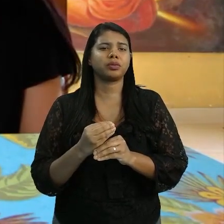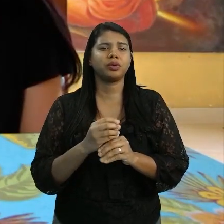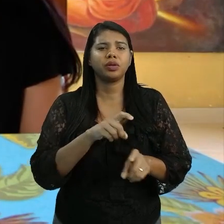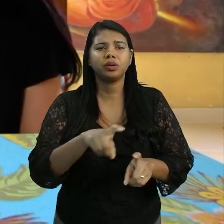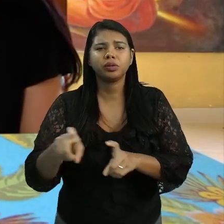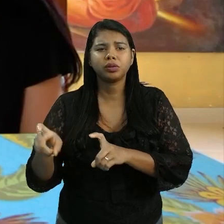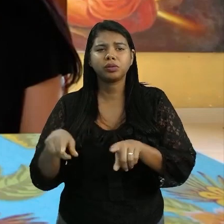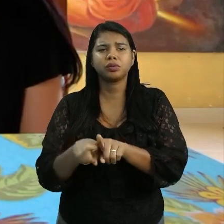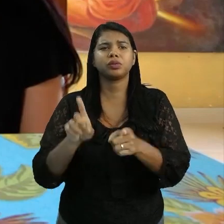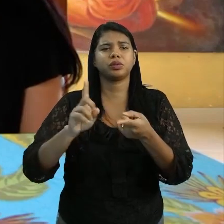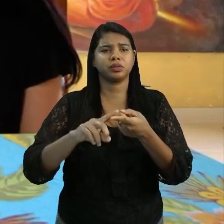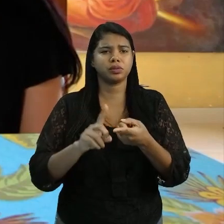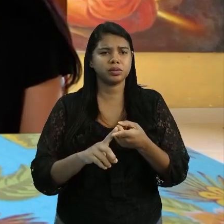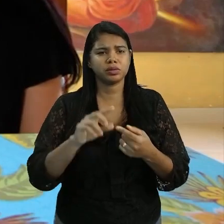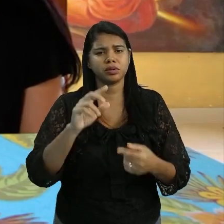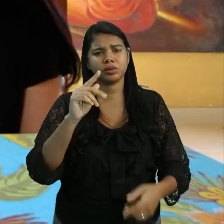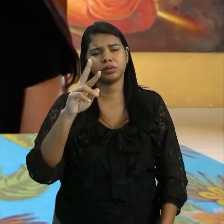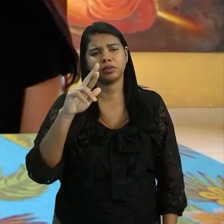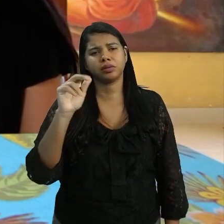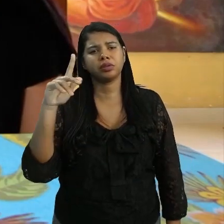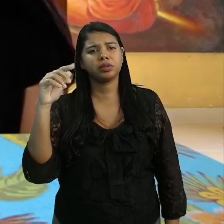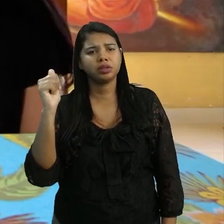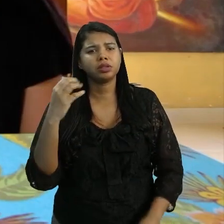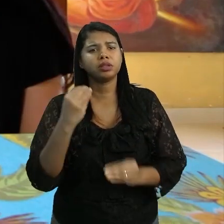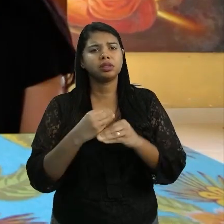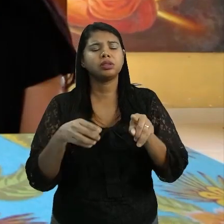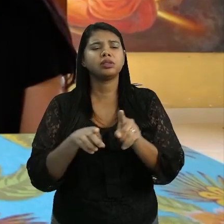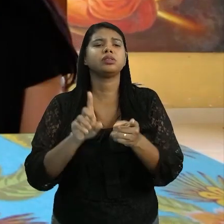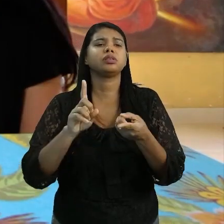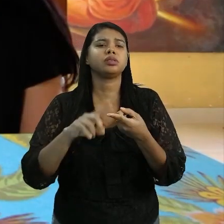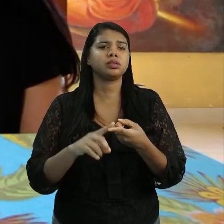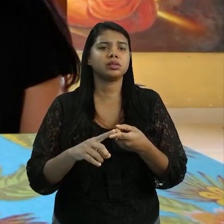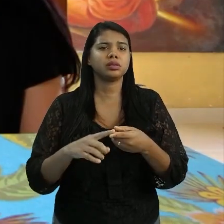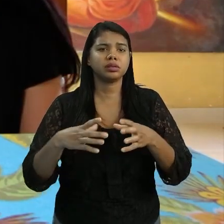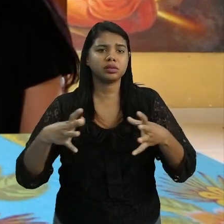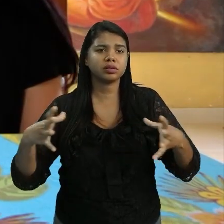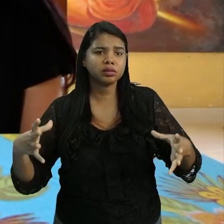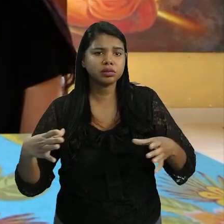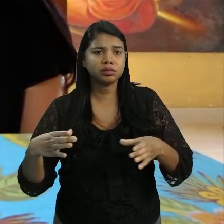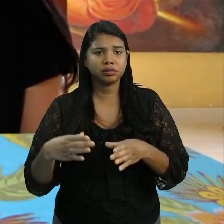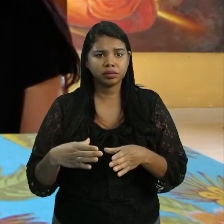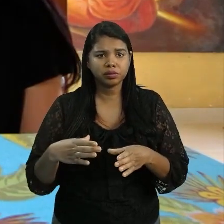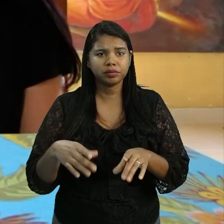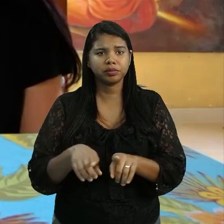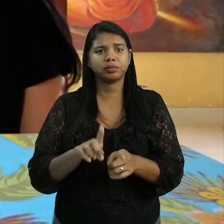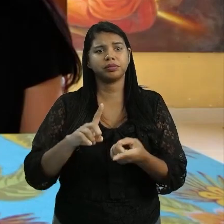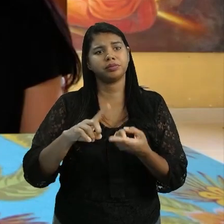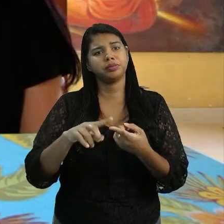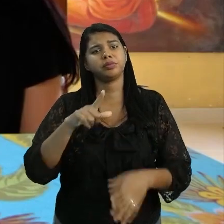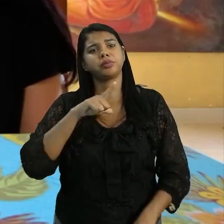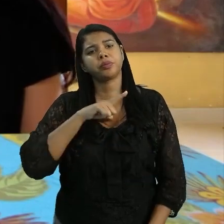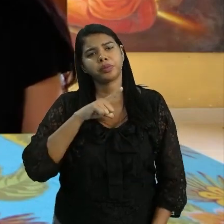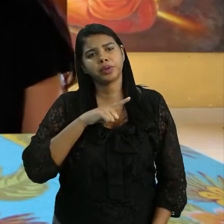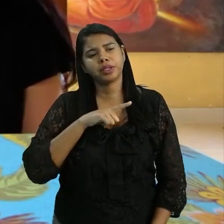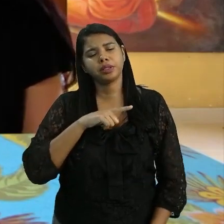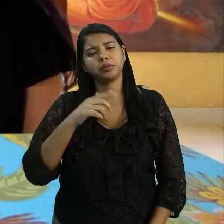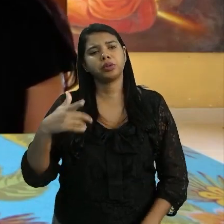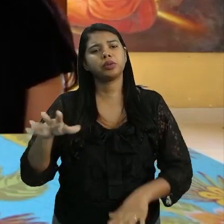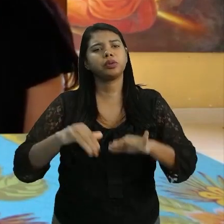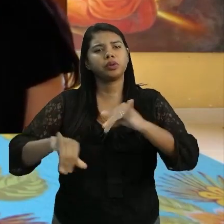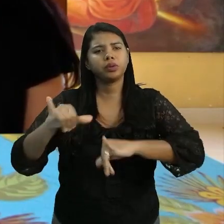né, contaminam aí as águas e tem uma série de um problema global, né? Exatamente.